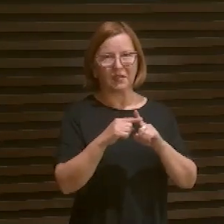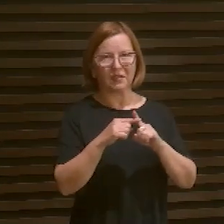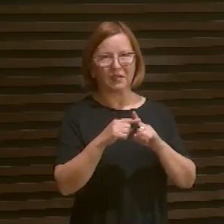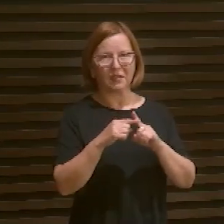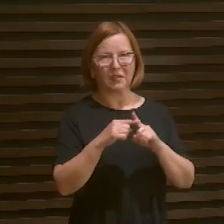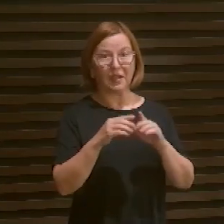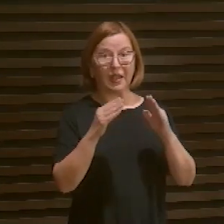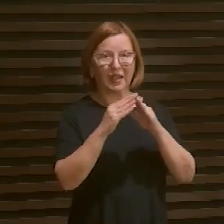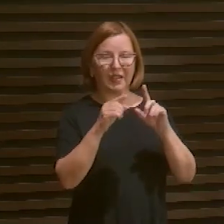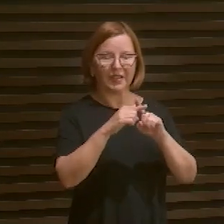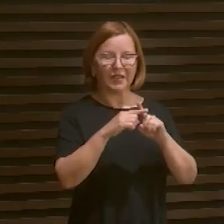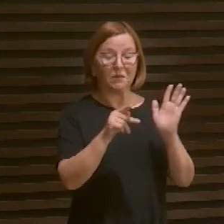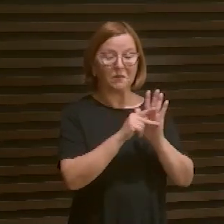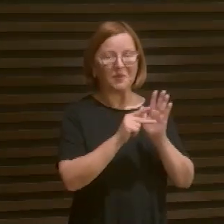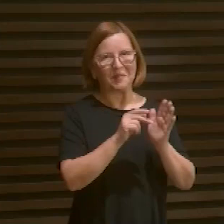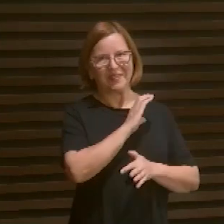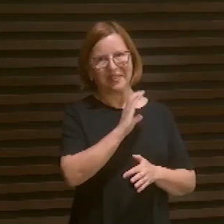de Cristo.